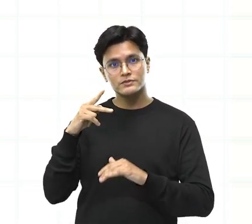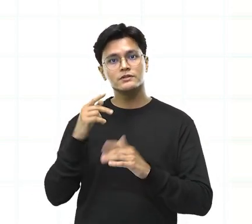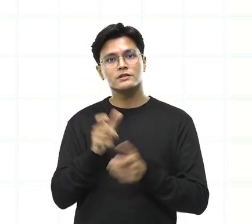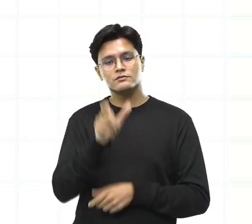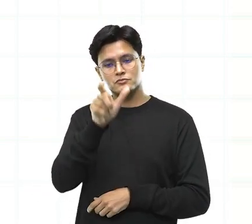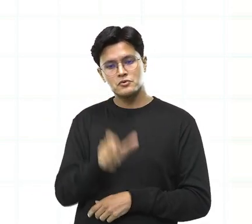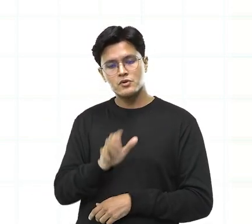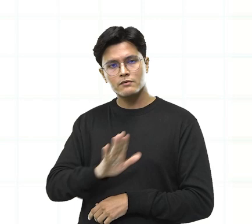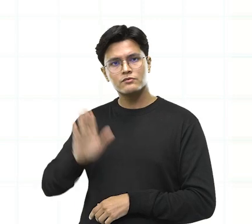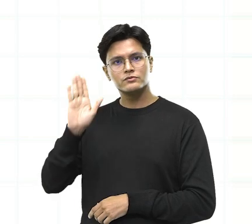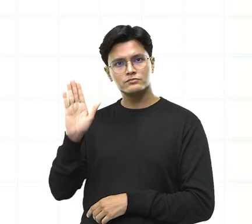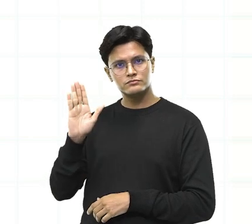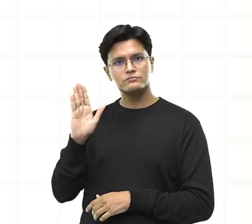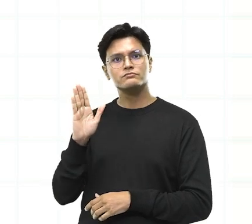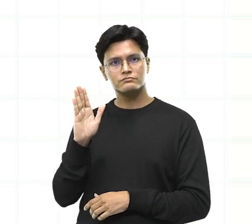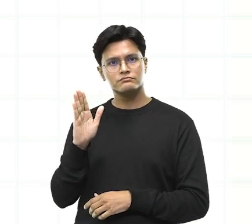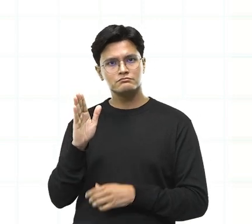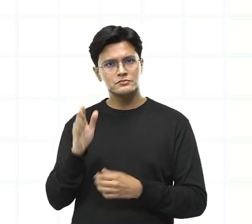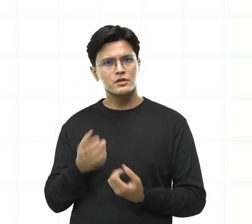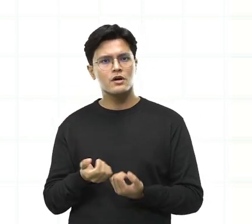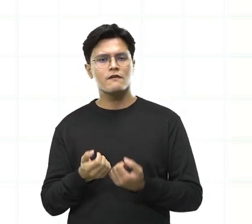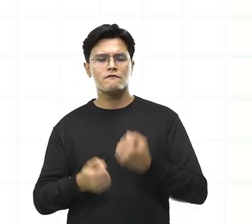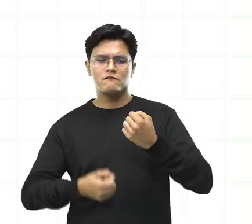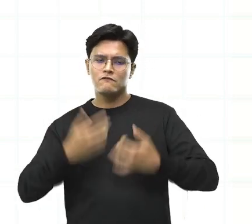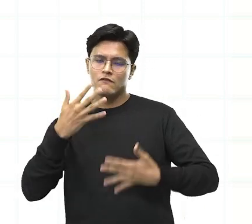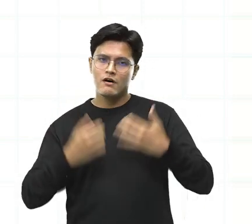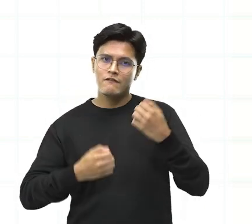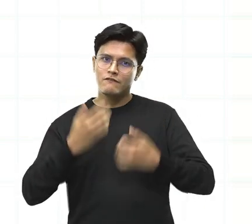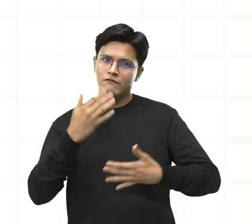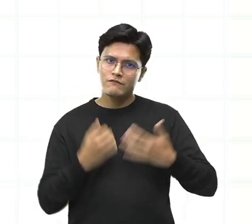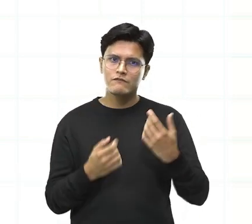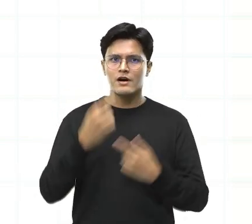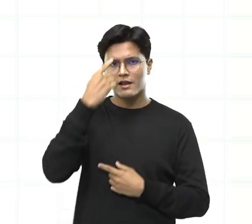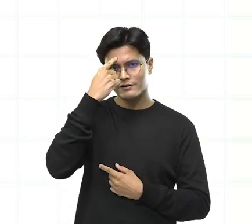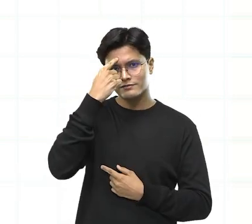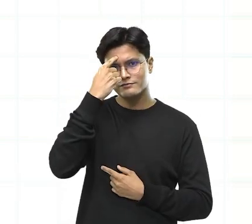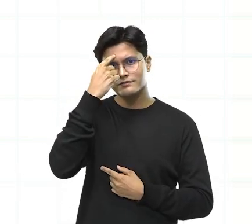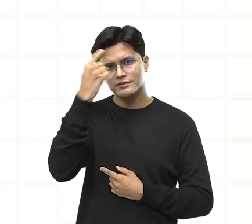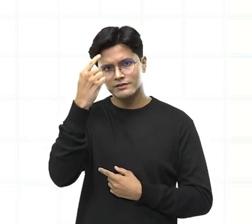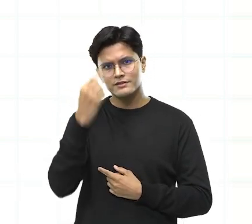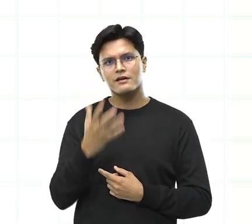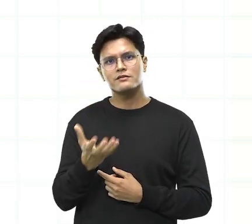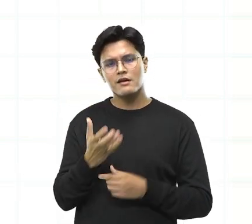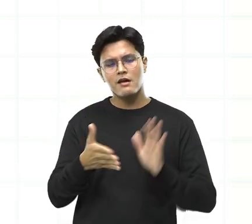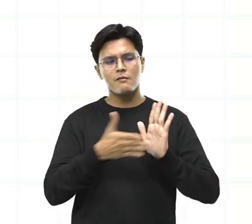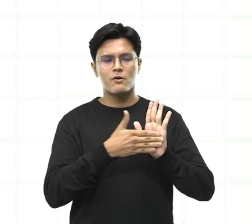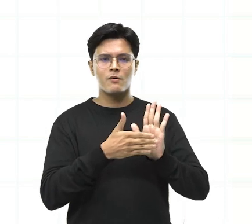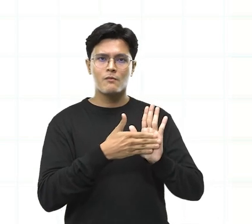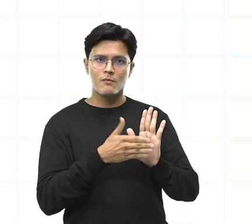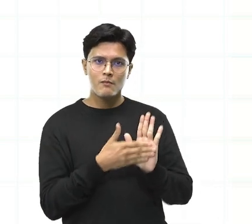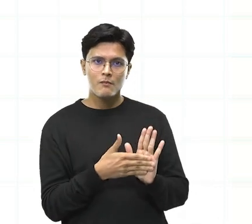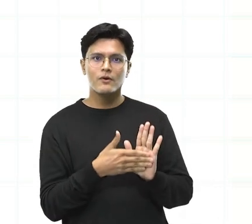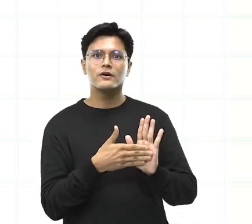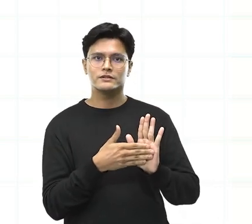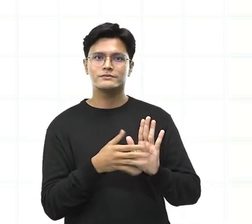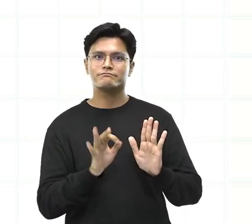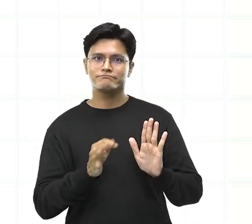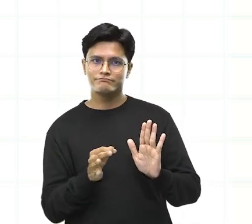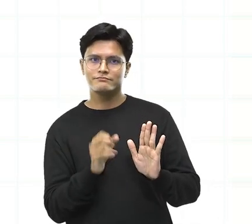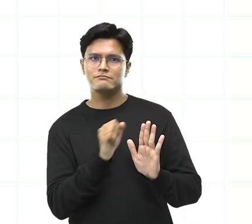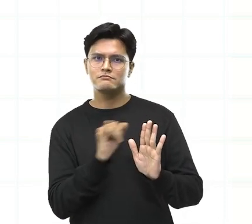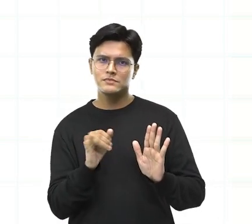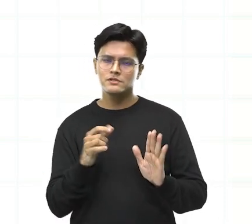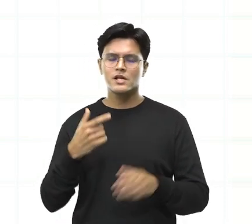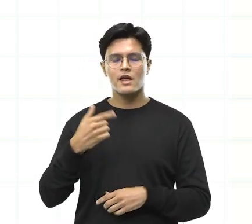políticos através, né? Por meio do som da voz, colocando suas ideias, né? Colocando ali o que se ganhar, o que